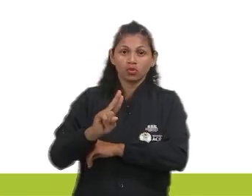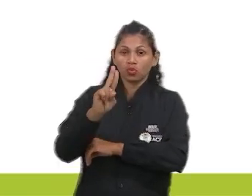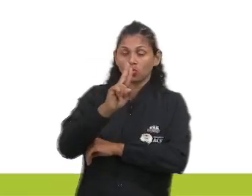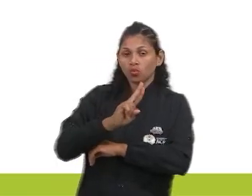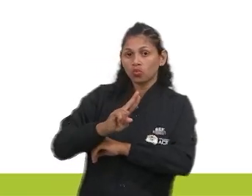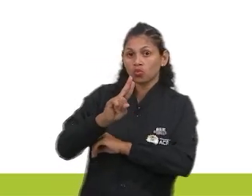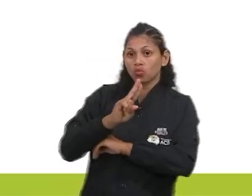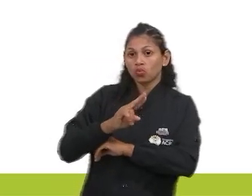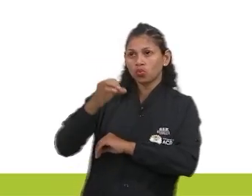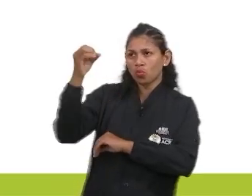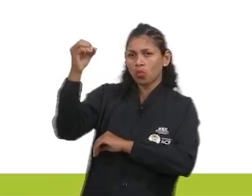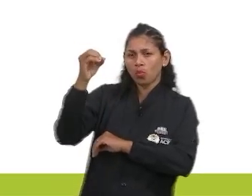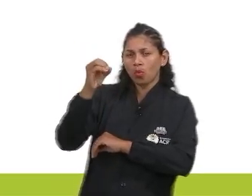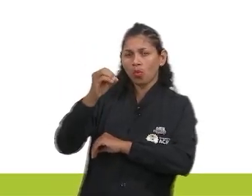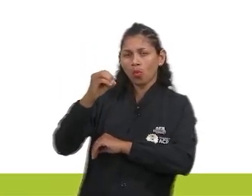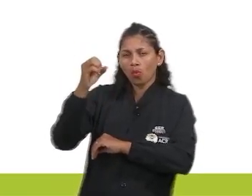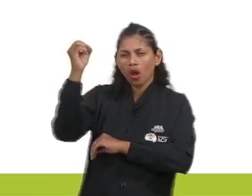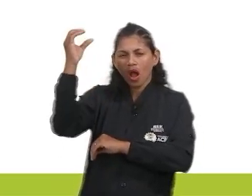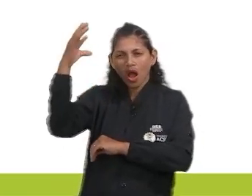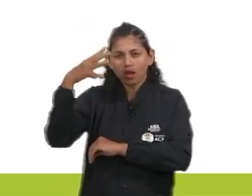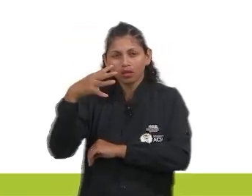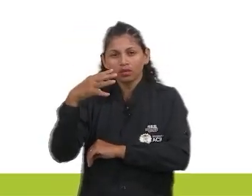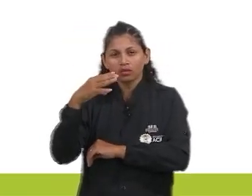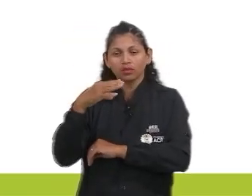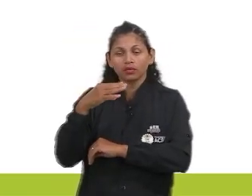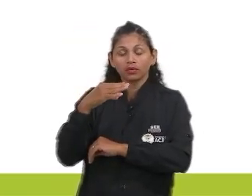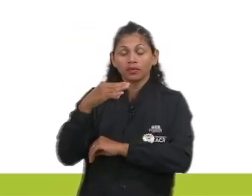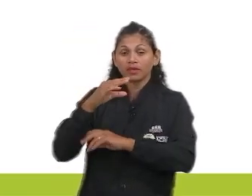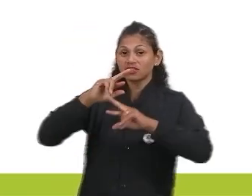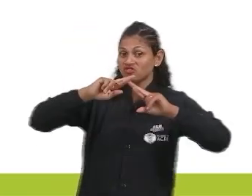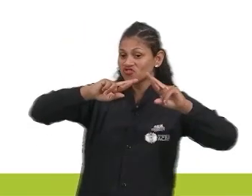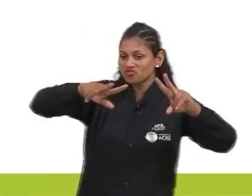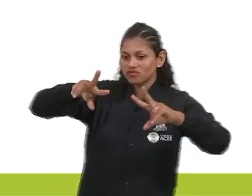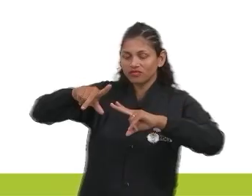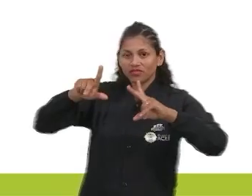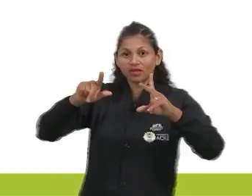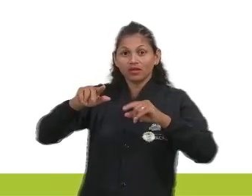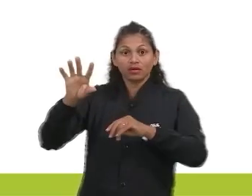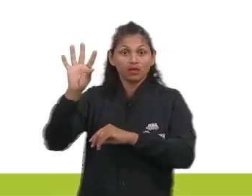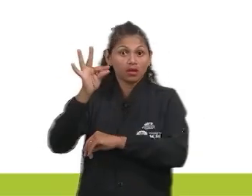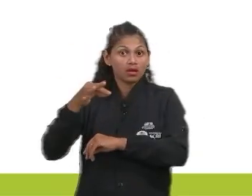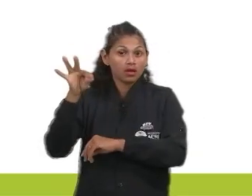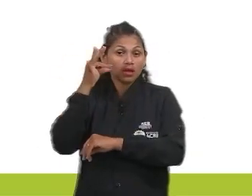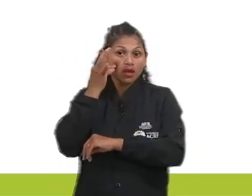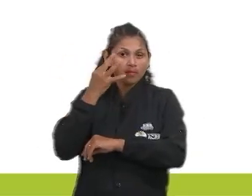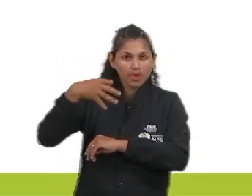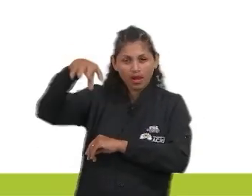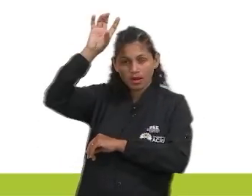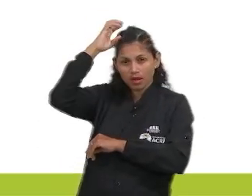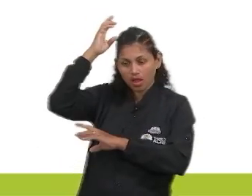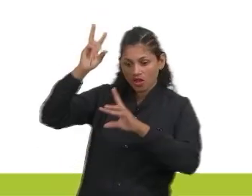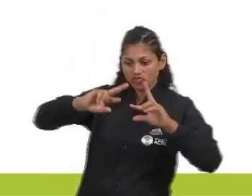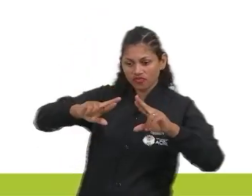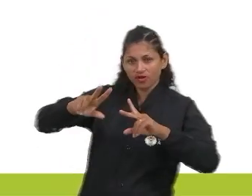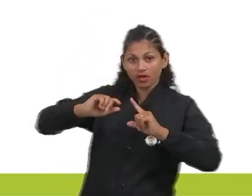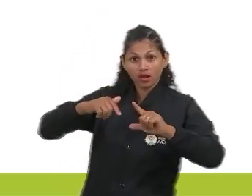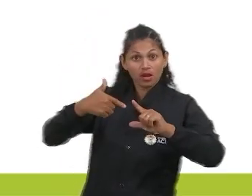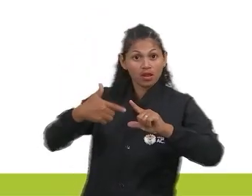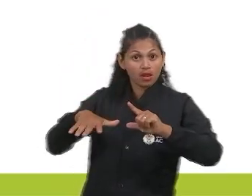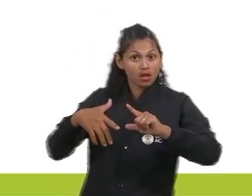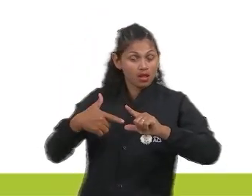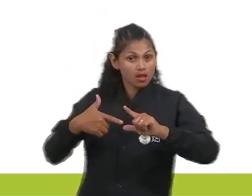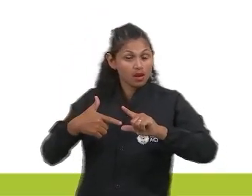química para distinguir a abelha rainha de uma operária, sendo capazes de reconhecer diferenças